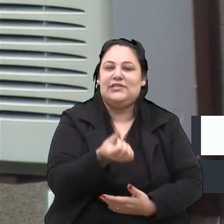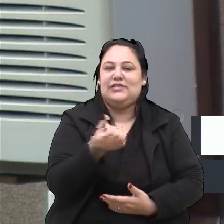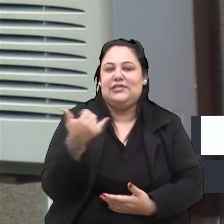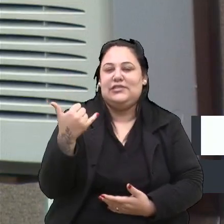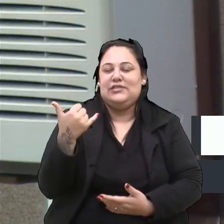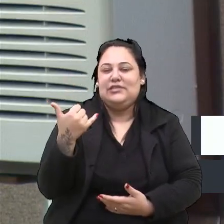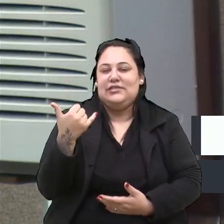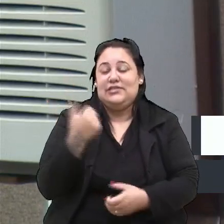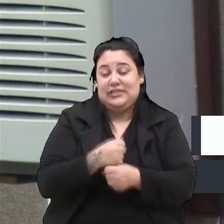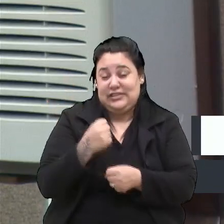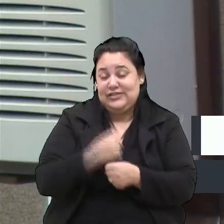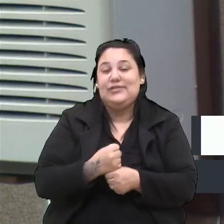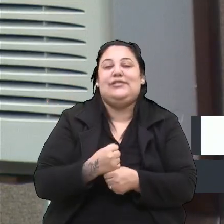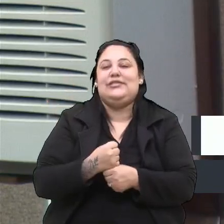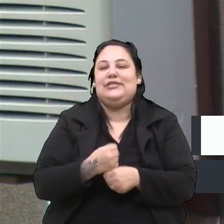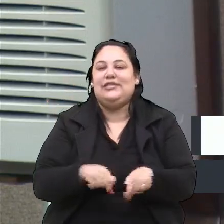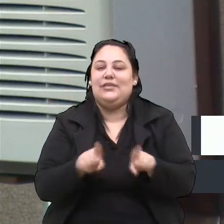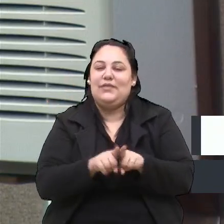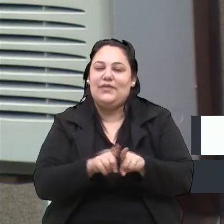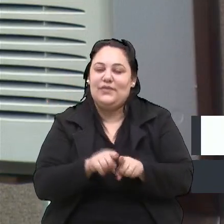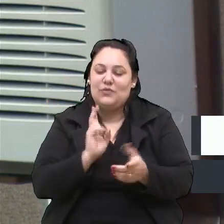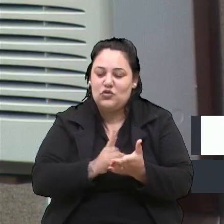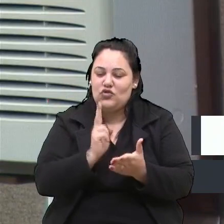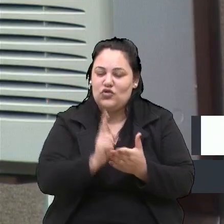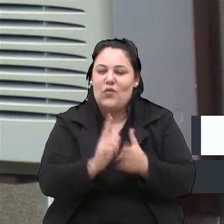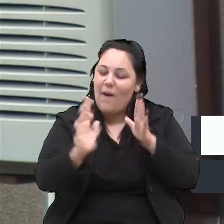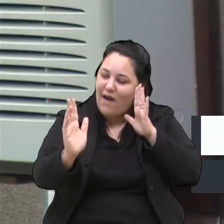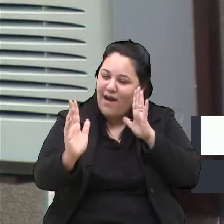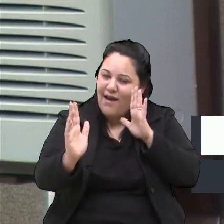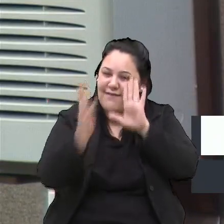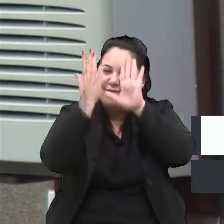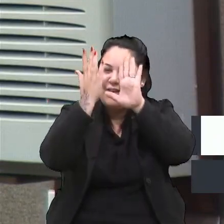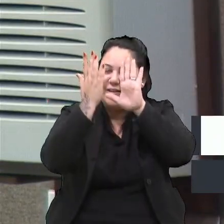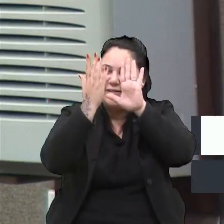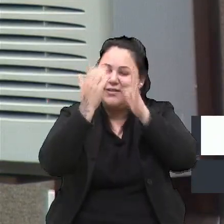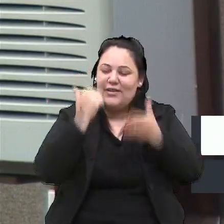em frente apoiando sempre a querida Guarda Municipal de Caxias do Sul. Obrigado, presidente.